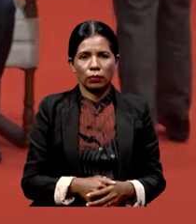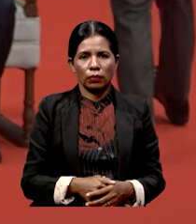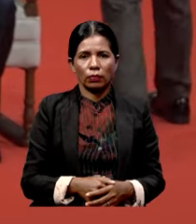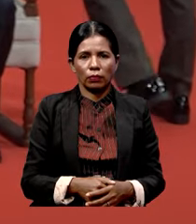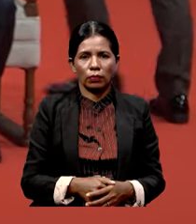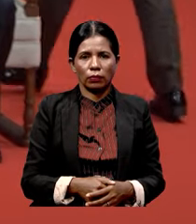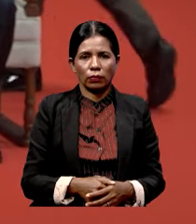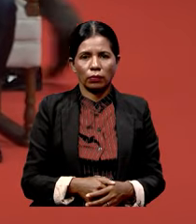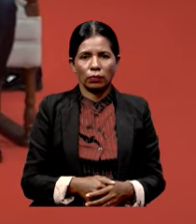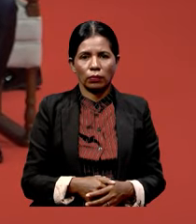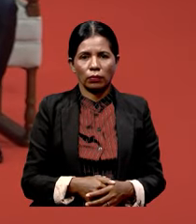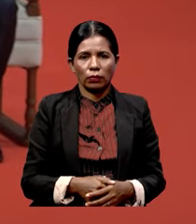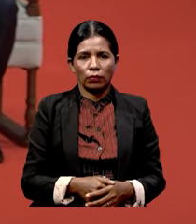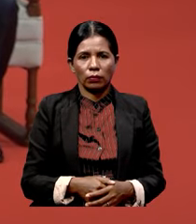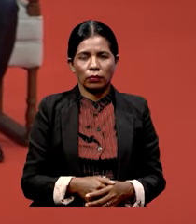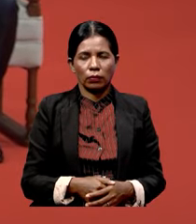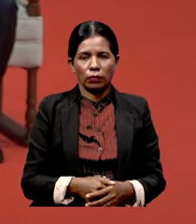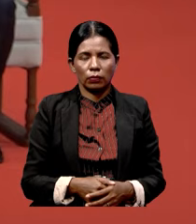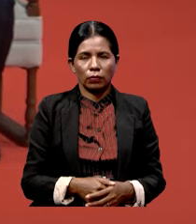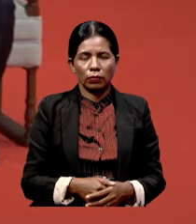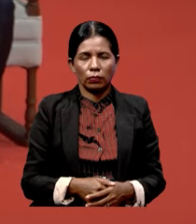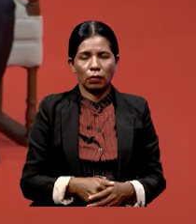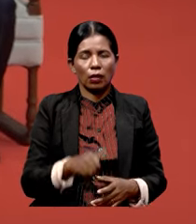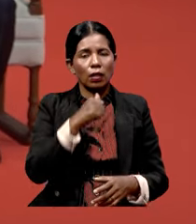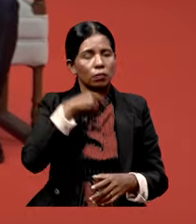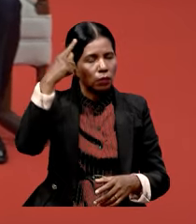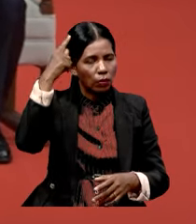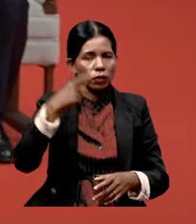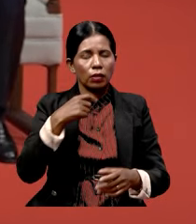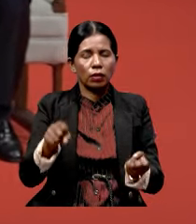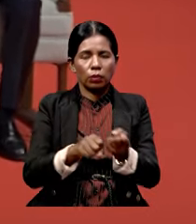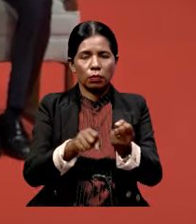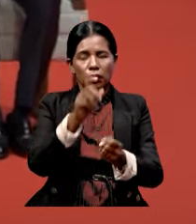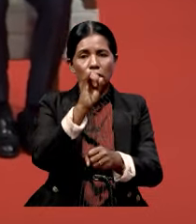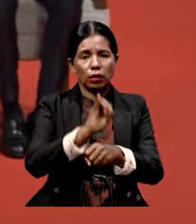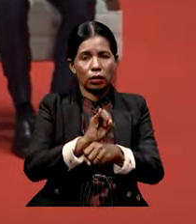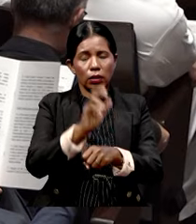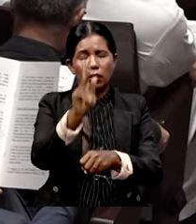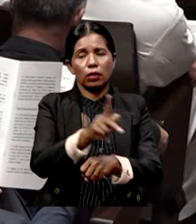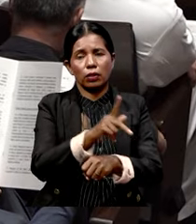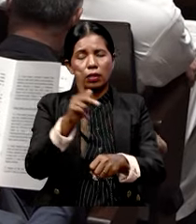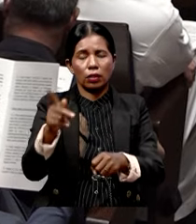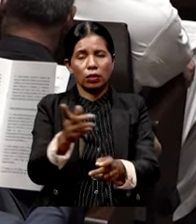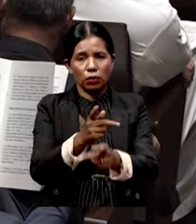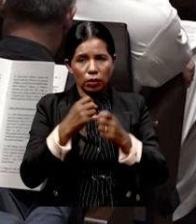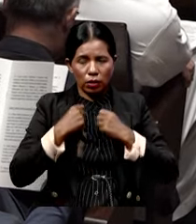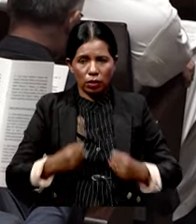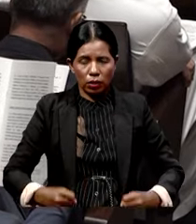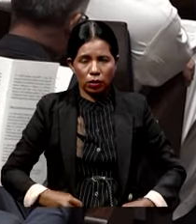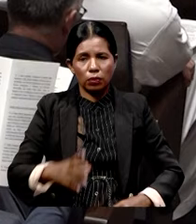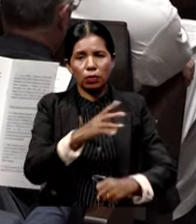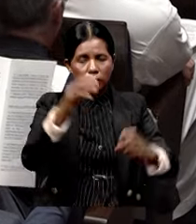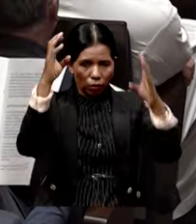ou impalpável. Pontífice Mo sublinha a contribuição da Igreja Católica Nian, que lhe ia cuidar da saúde e da